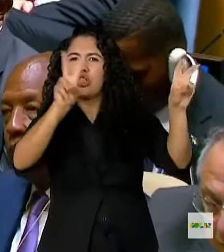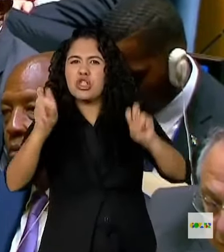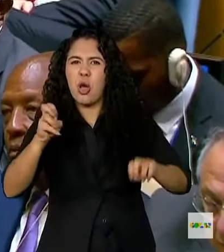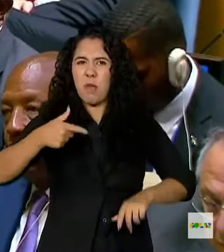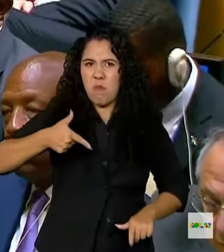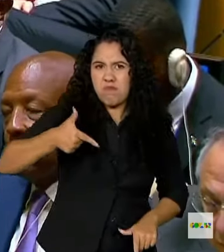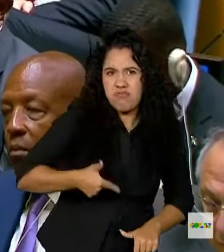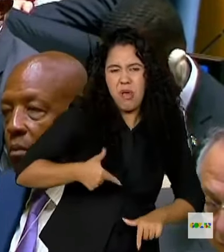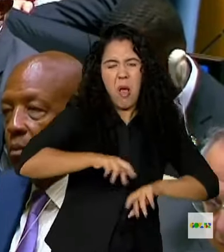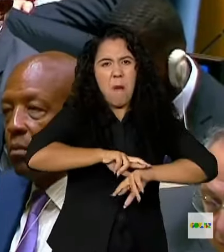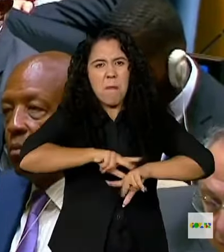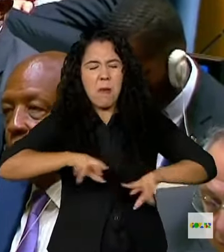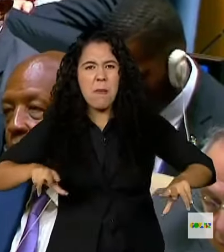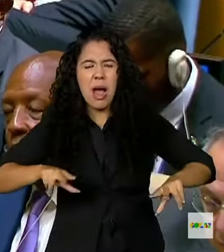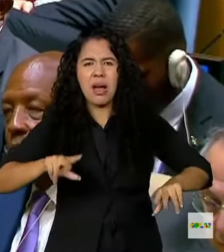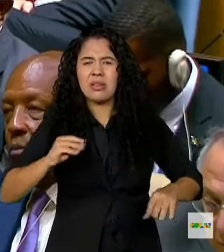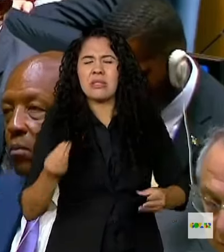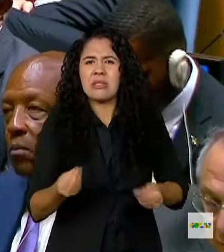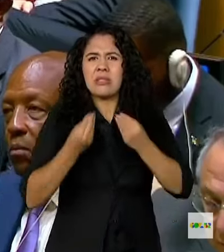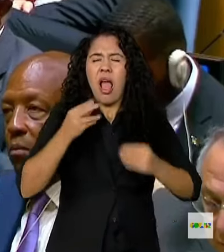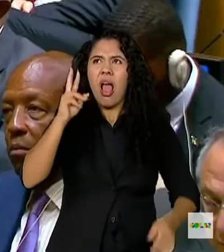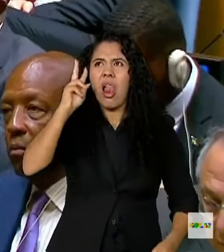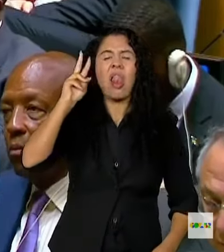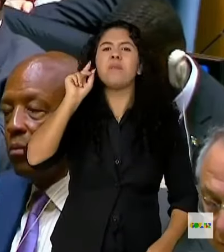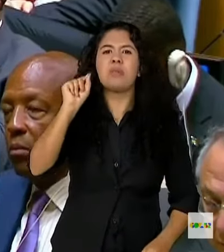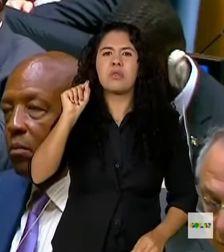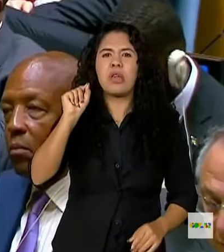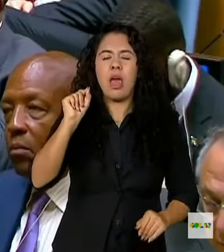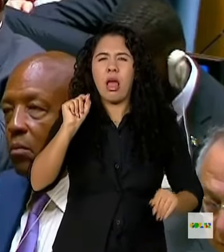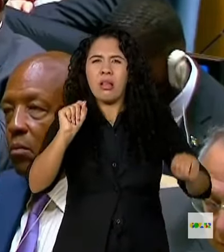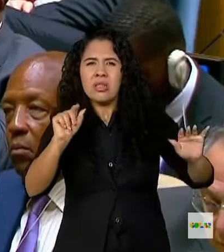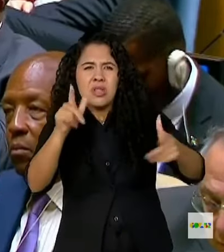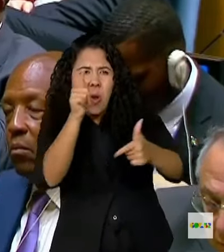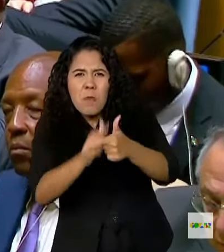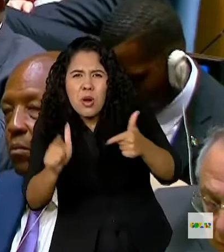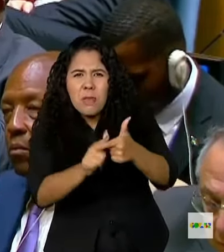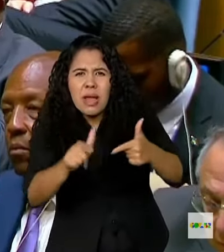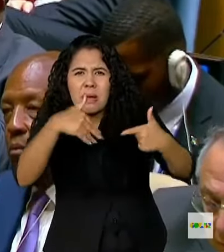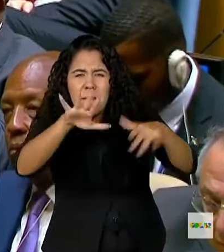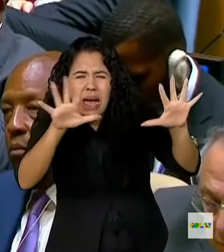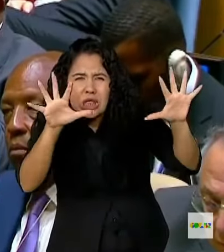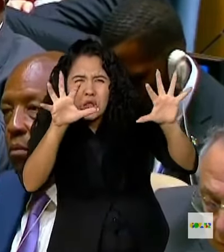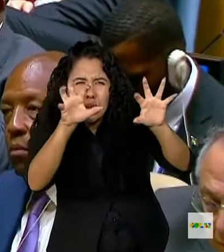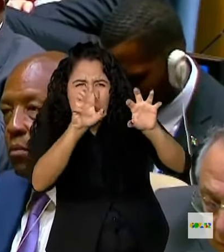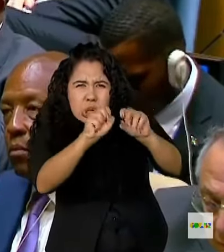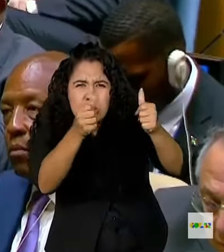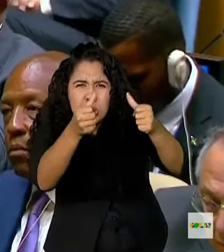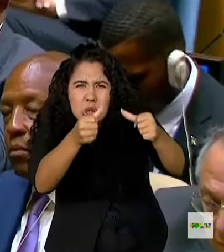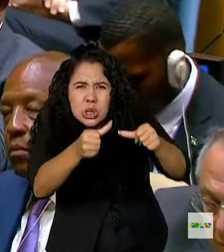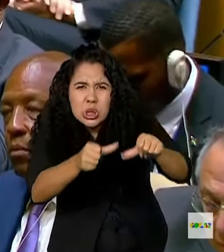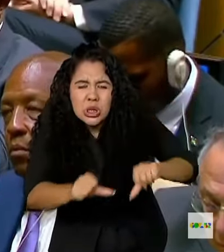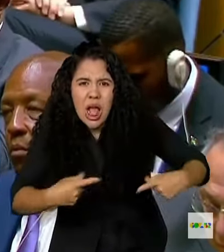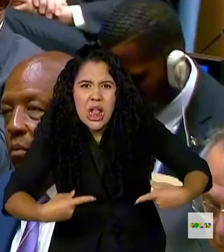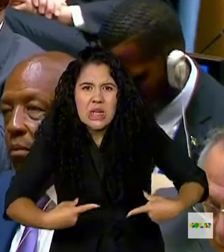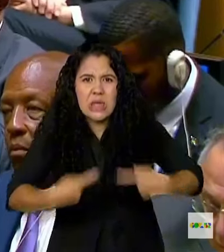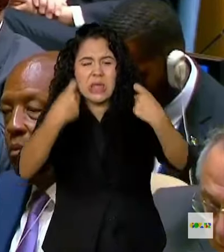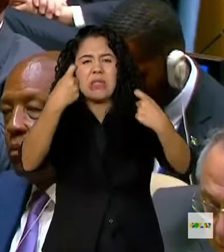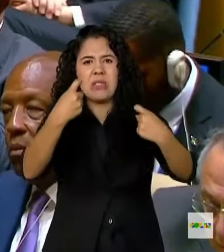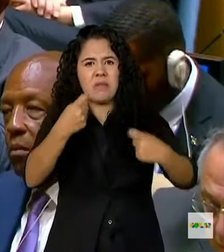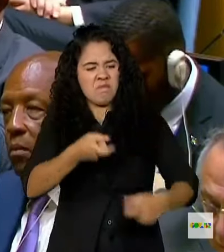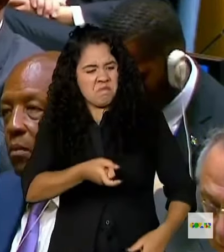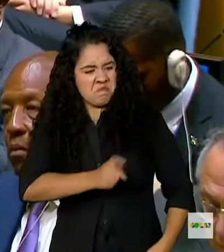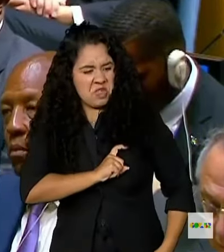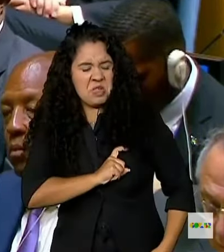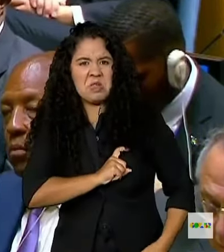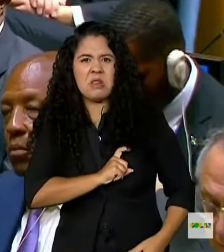destrutivo traz à memória os tempos mais sombrios do confronto estéril da Guerra Fria. Criar